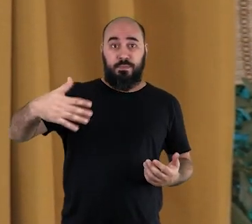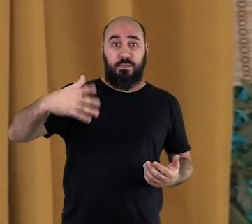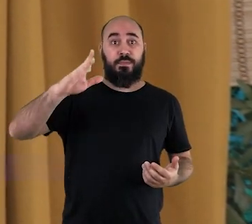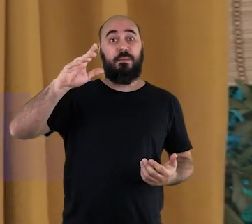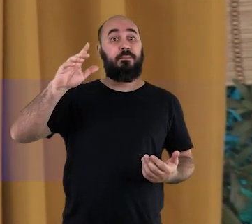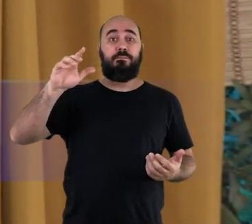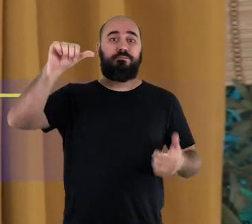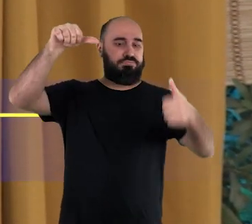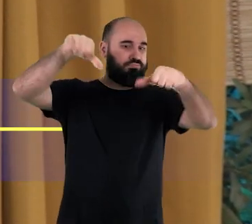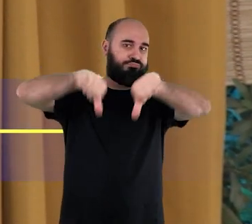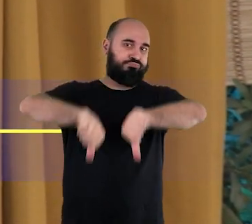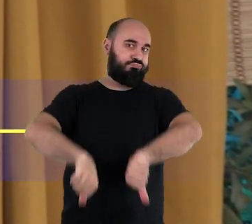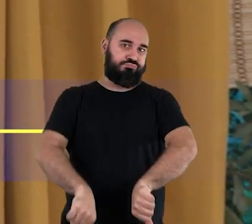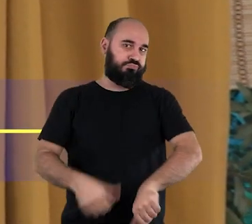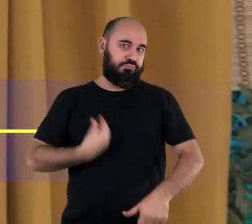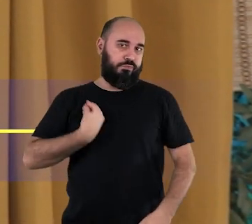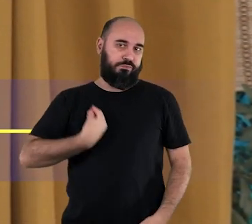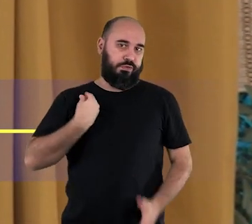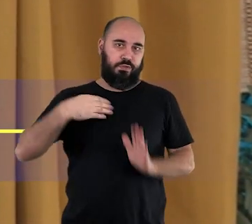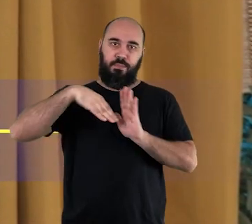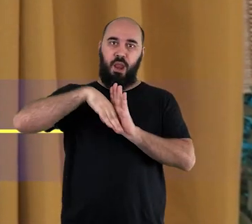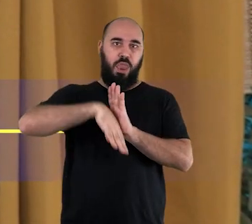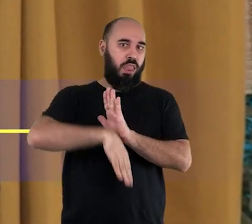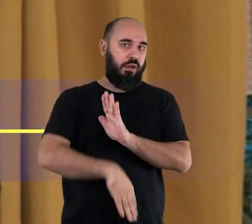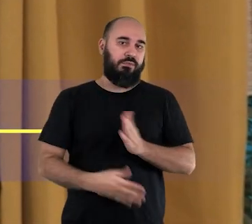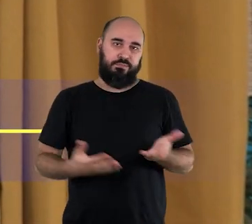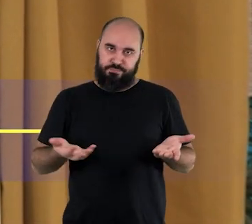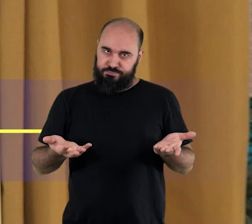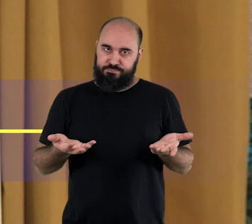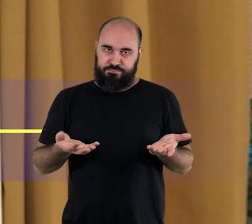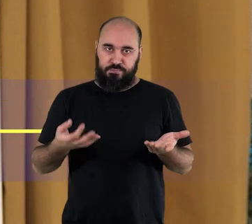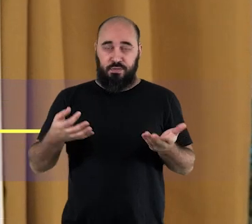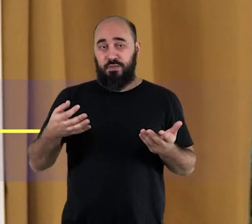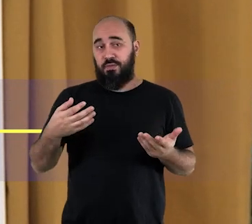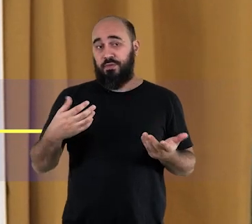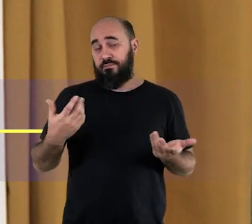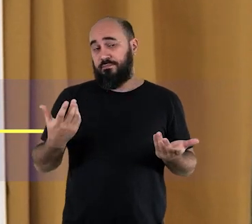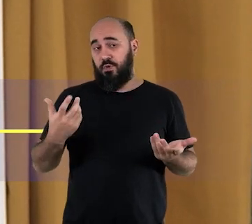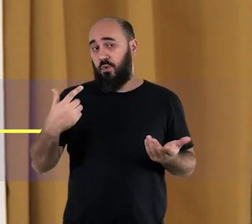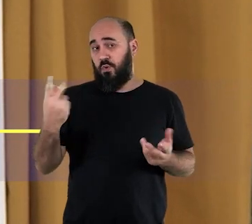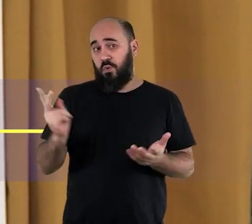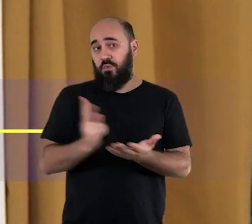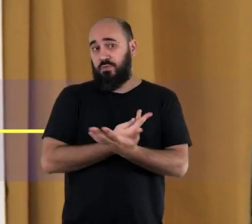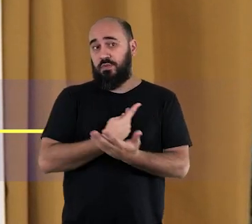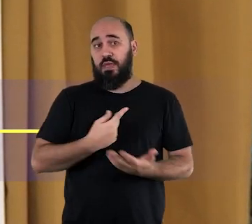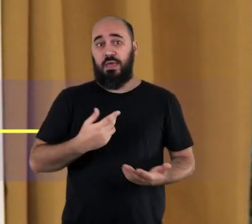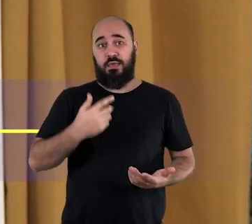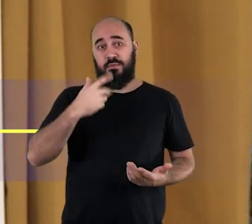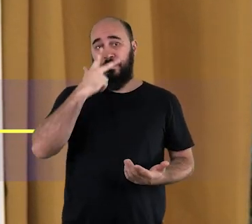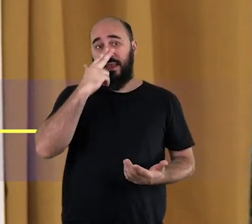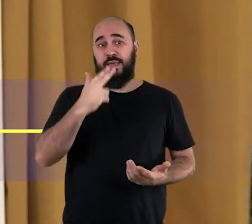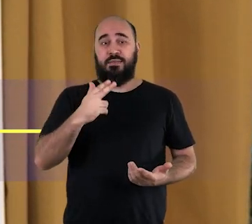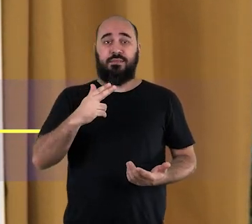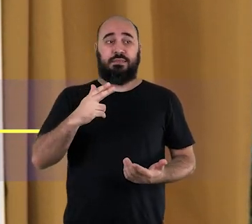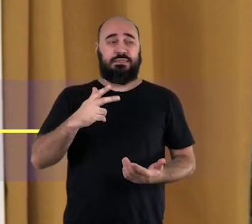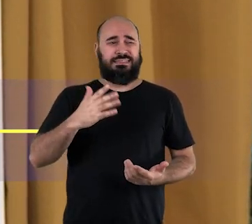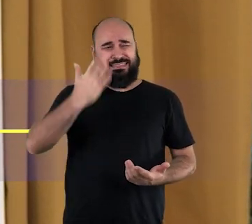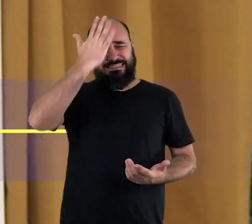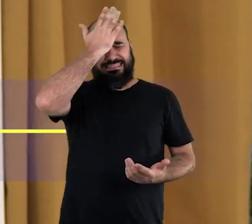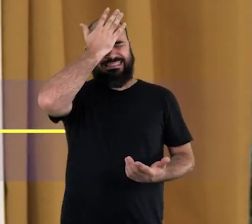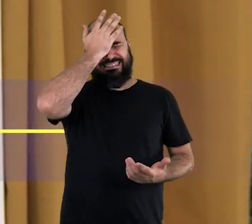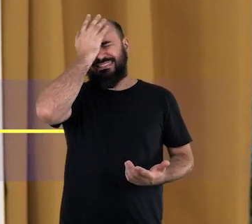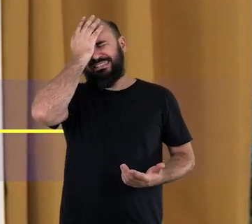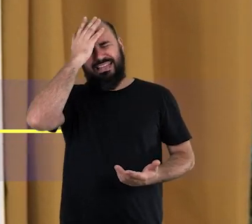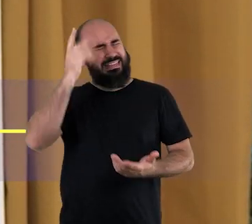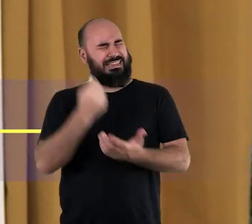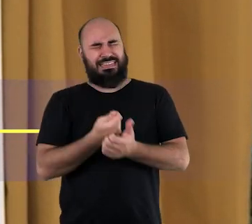para baixo, não é? Ficamos assim derrubados, desanimadinhos, e damos umas cabeçadas, fazemos umas